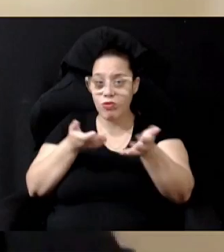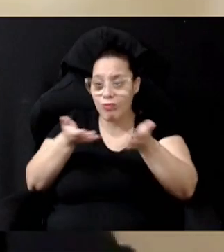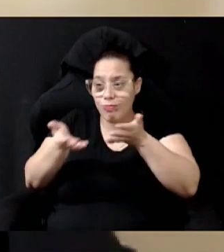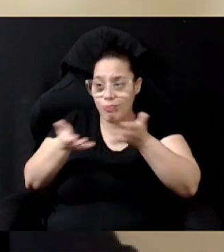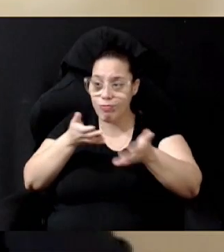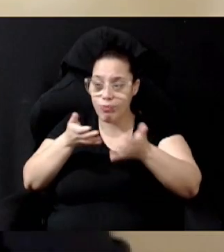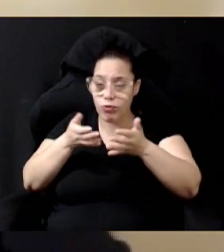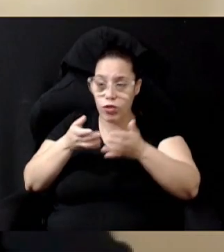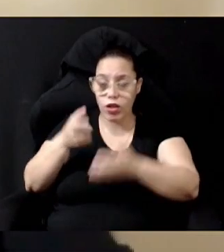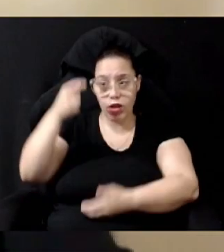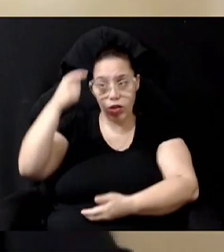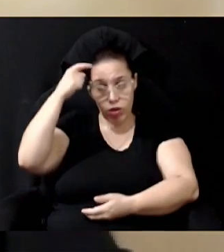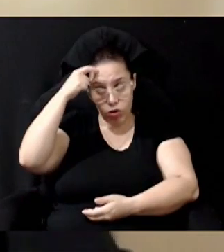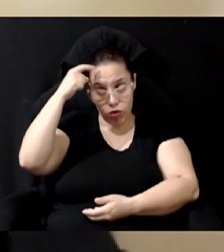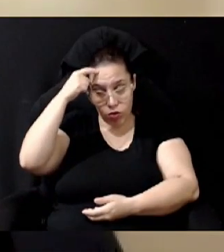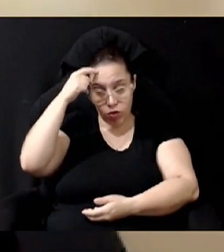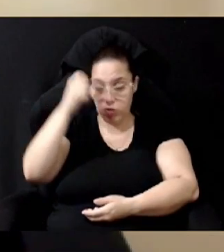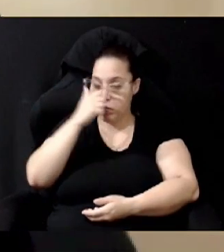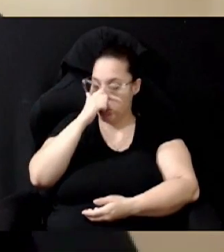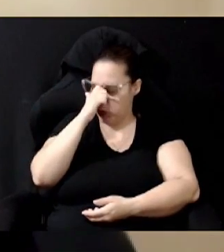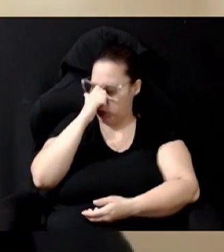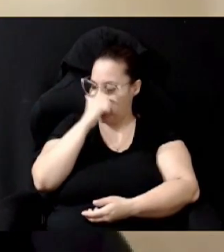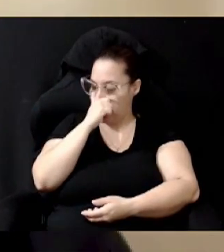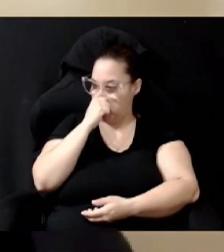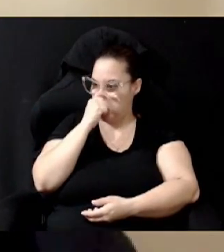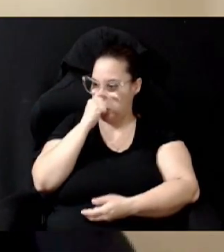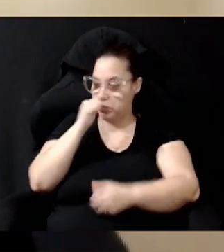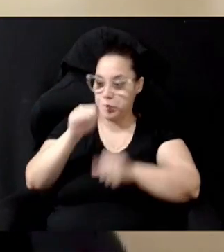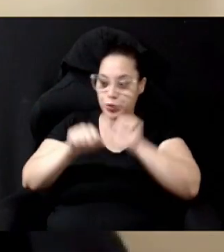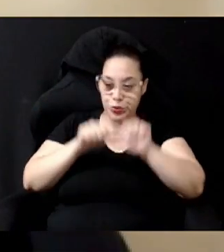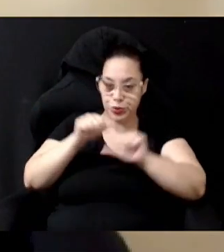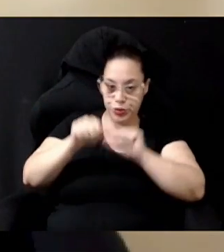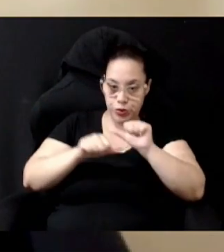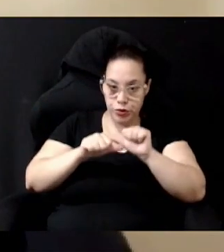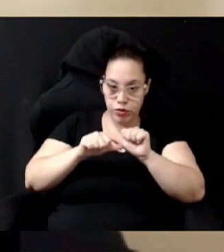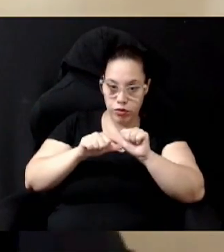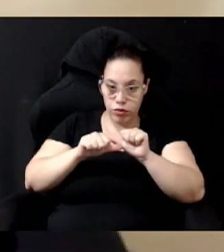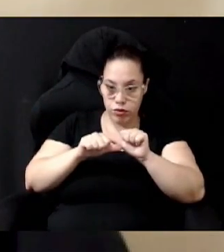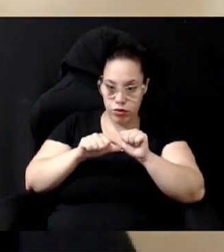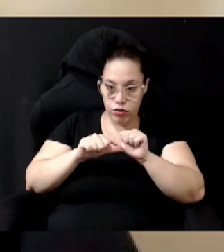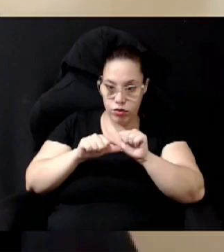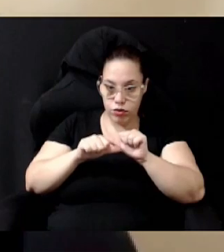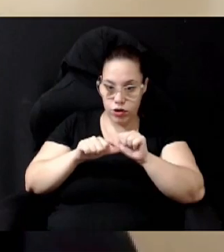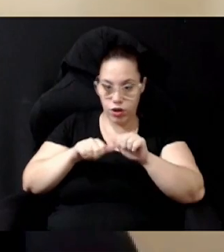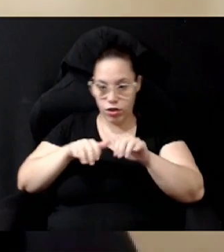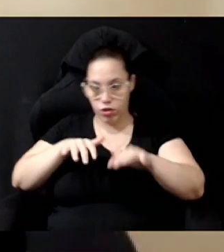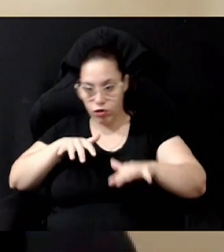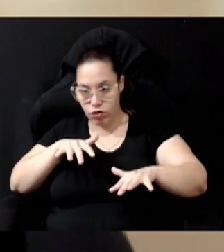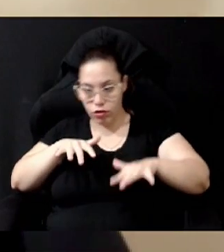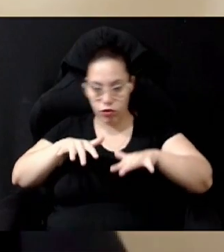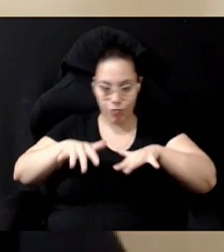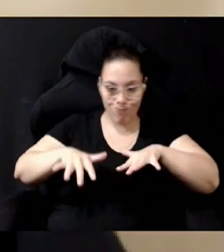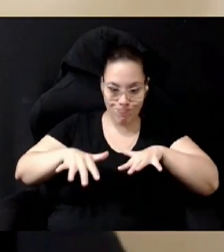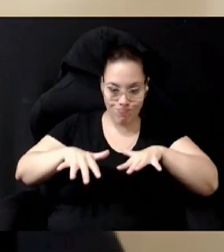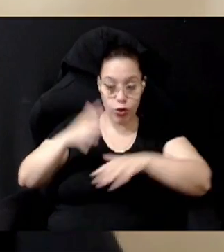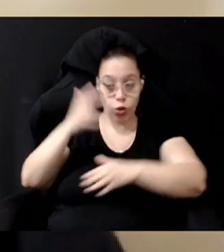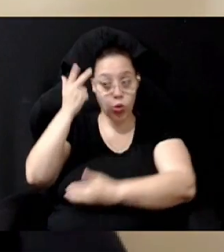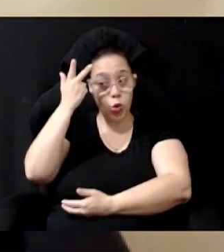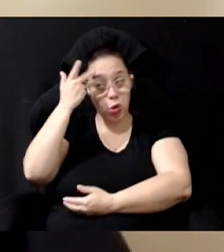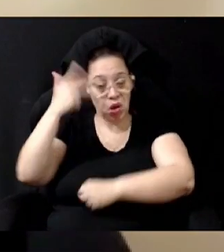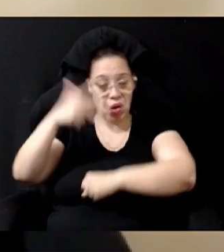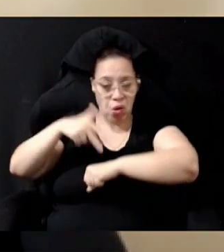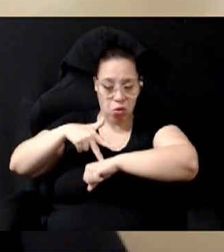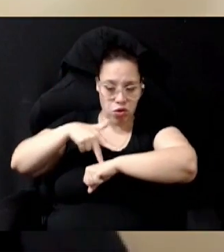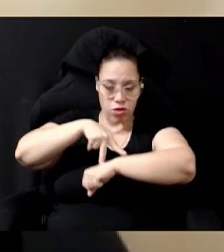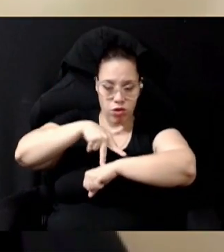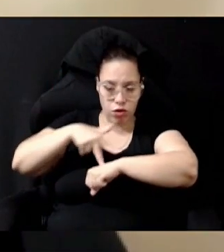neurológica que cause alteração da capacidade da pessoa se movimentar de forma normal, coordenada.